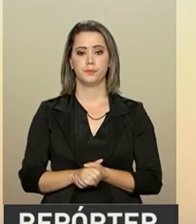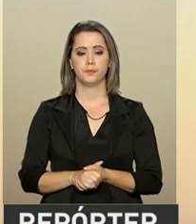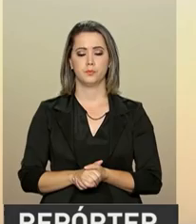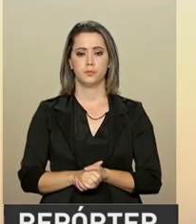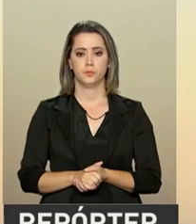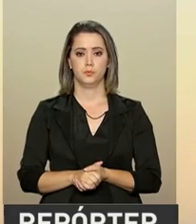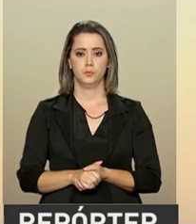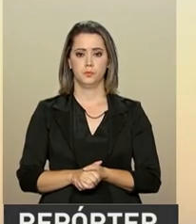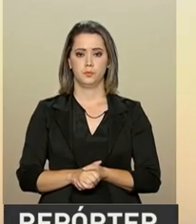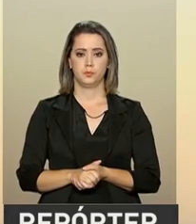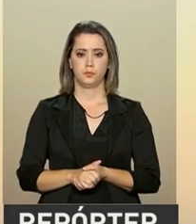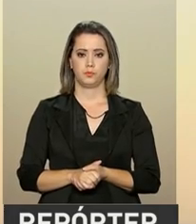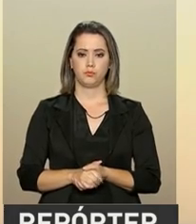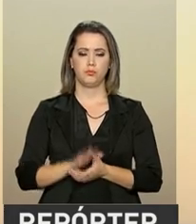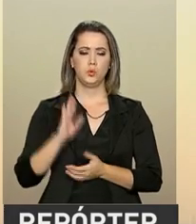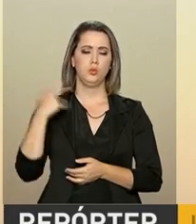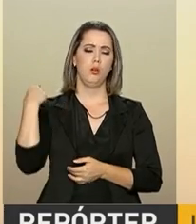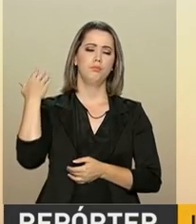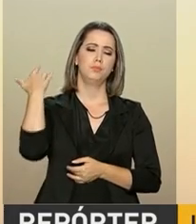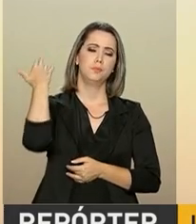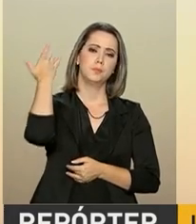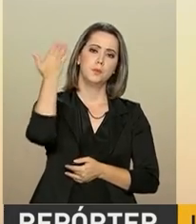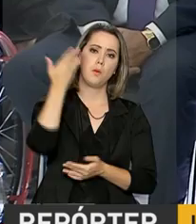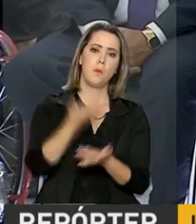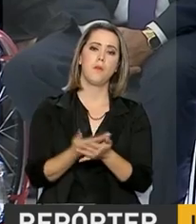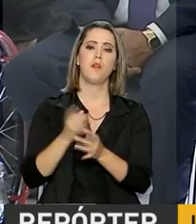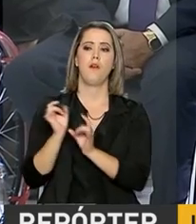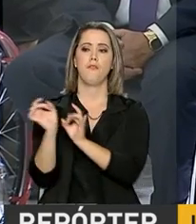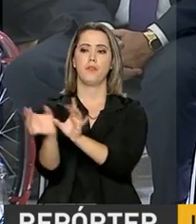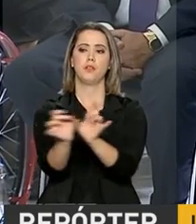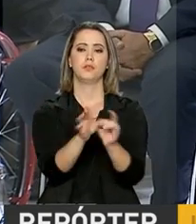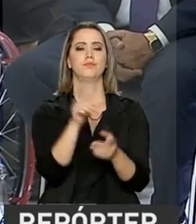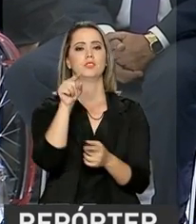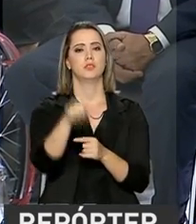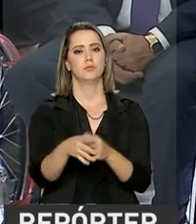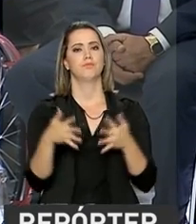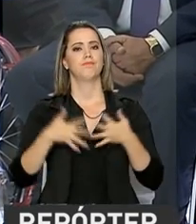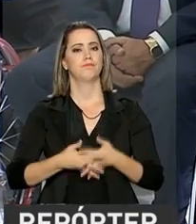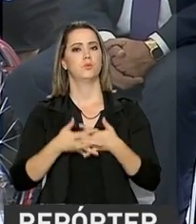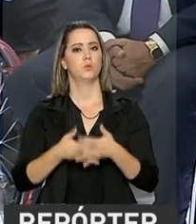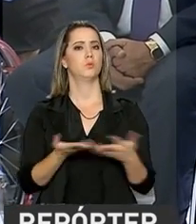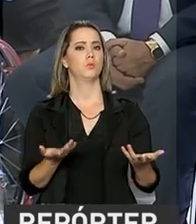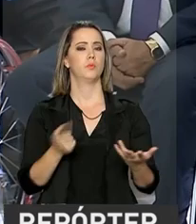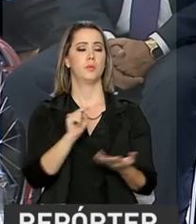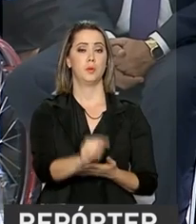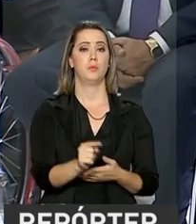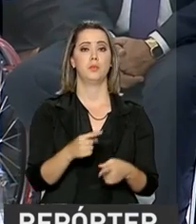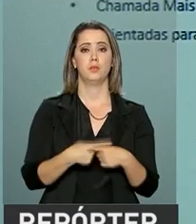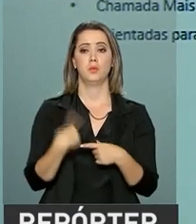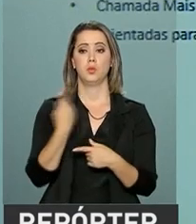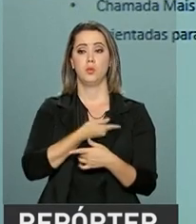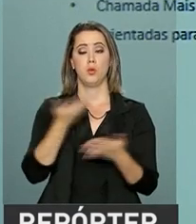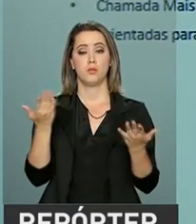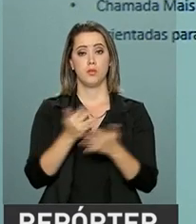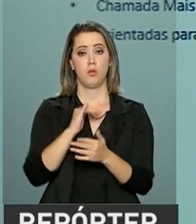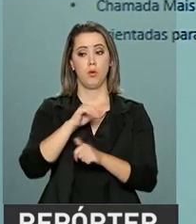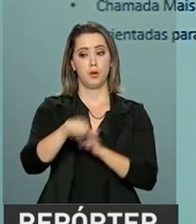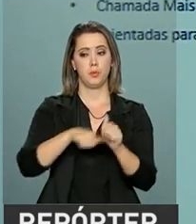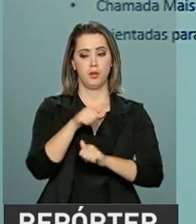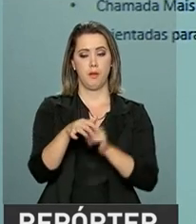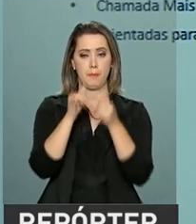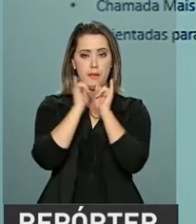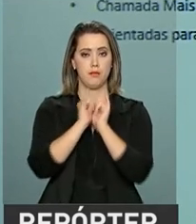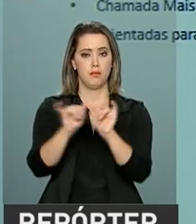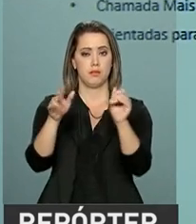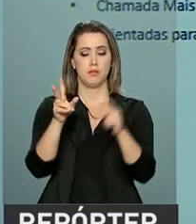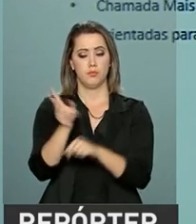historicamente a comercialização representa um grande entrave ao desenvolvimento da Agricultura Familiar vamos lançar o sistema